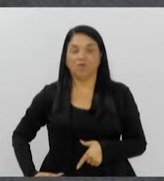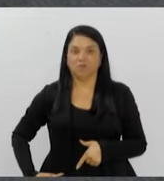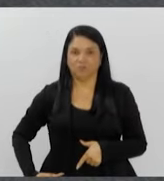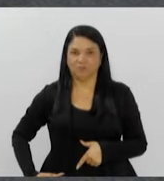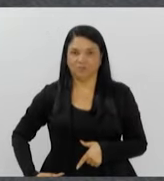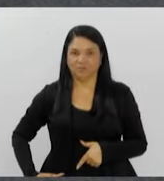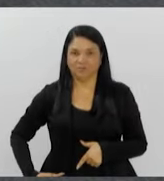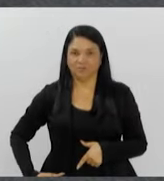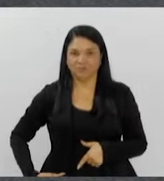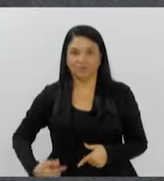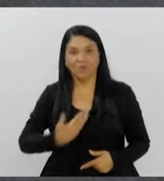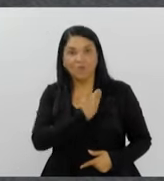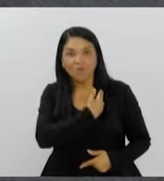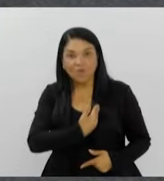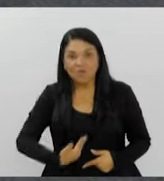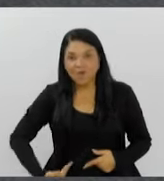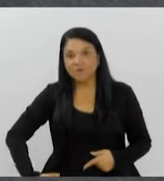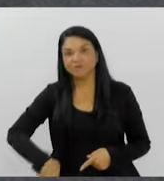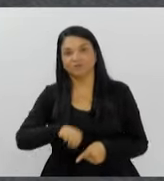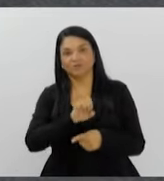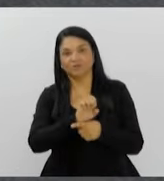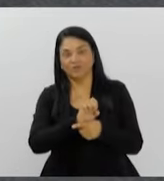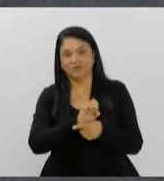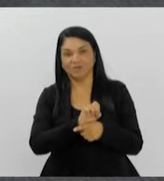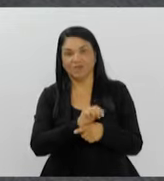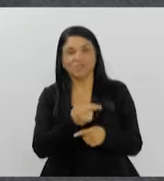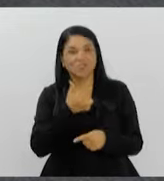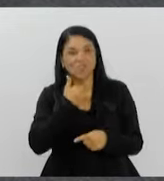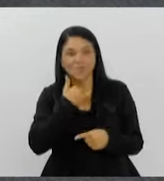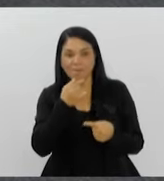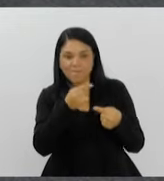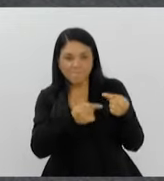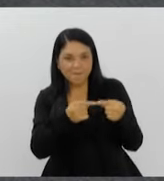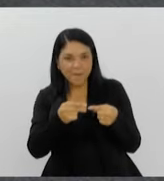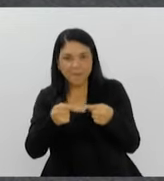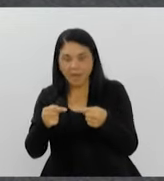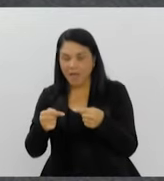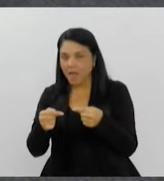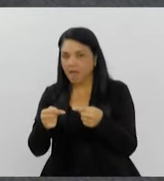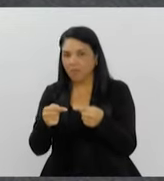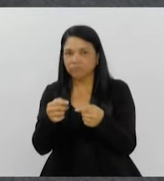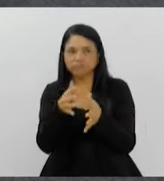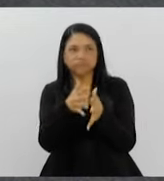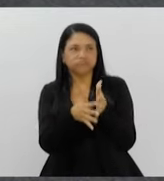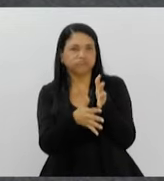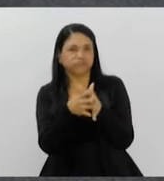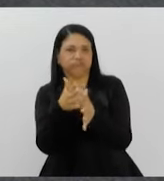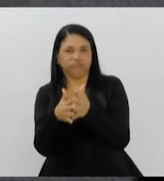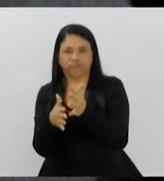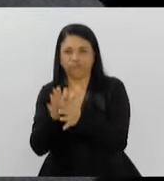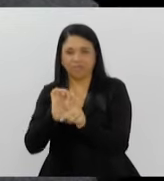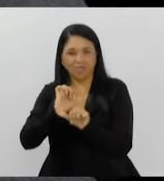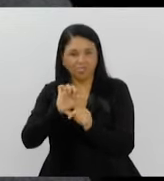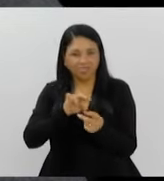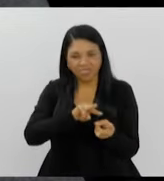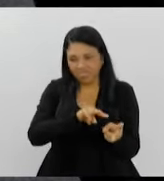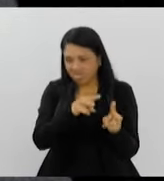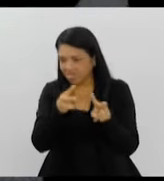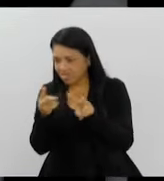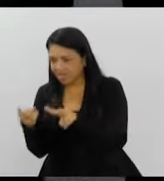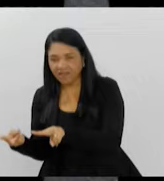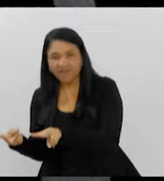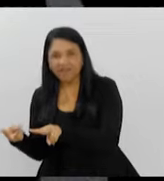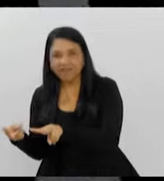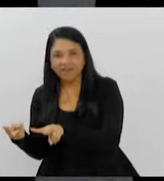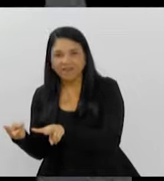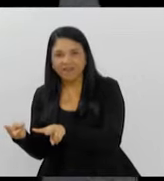o que a gente não pode é fazer um debate esquizofrênico de querer transferir né